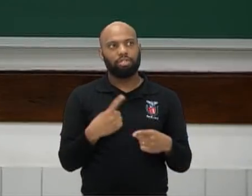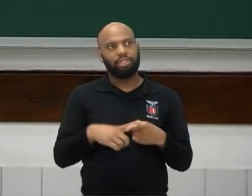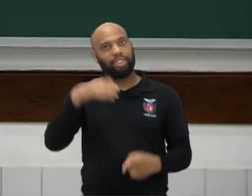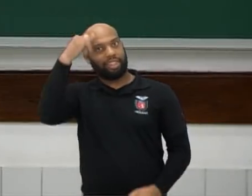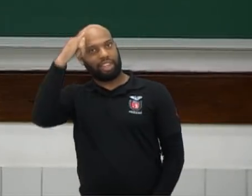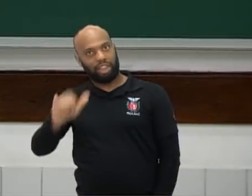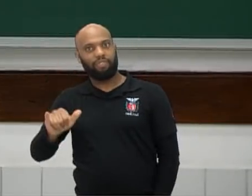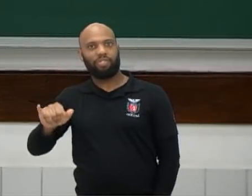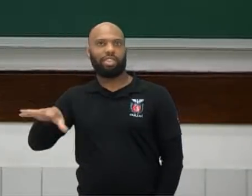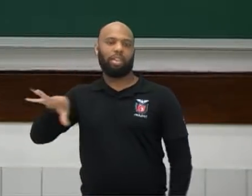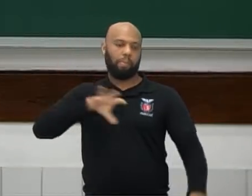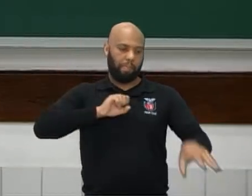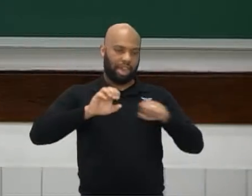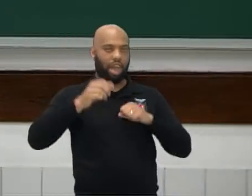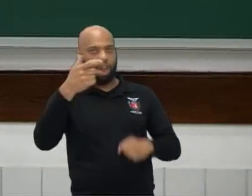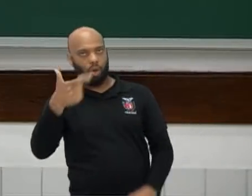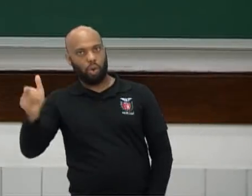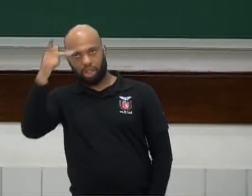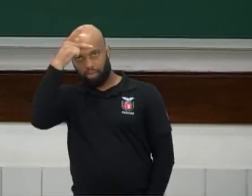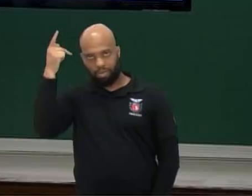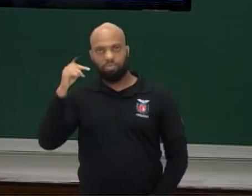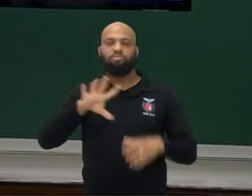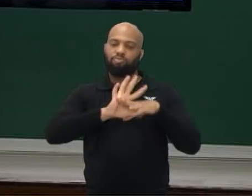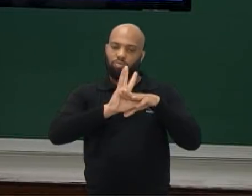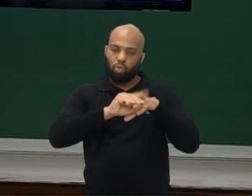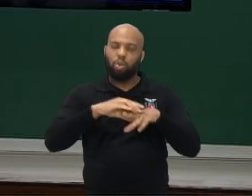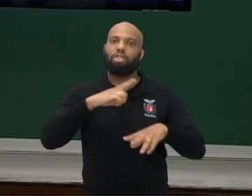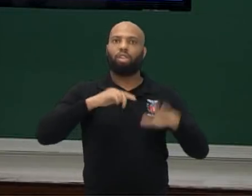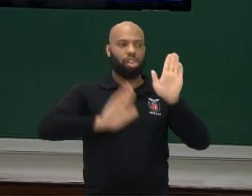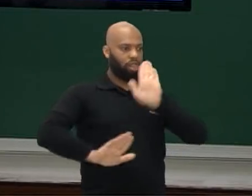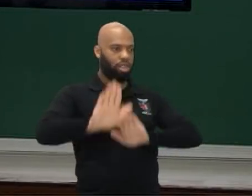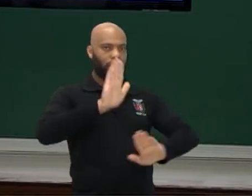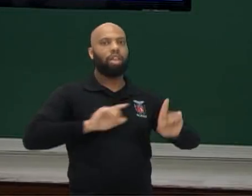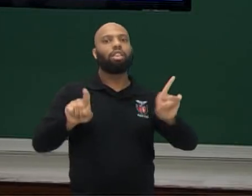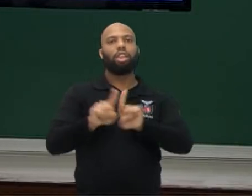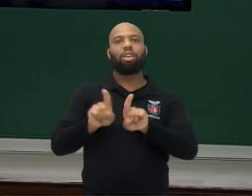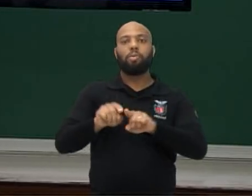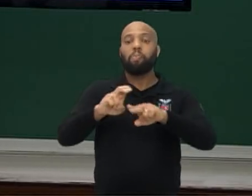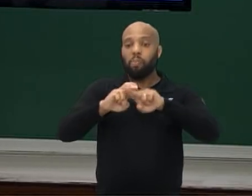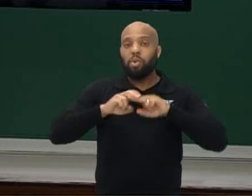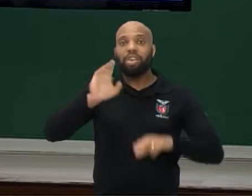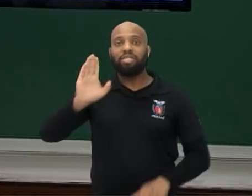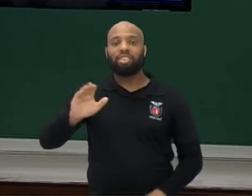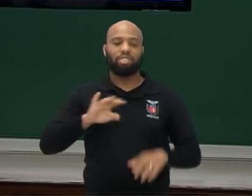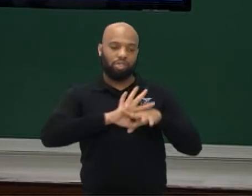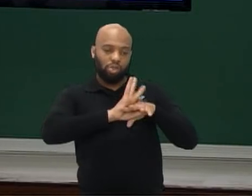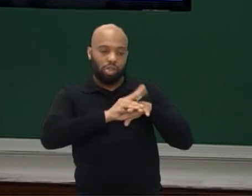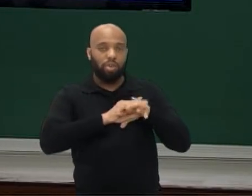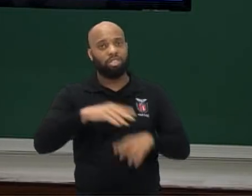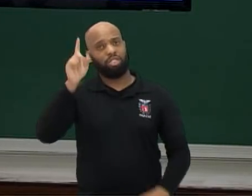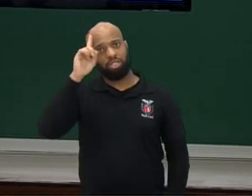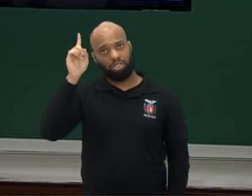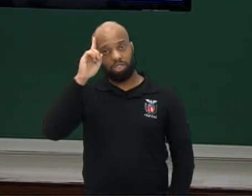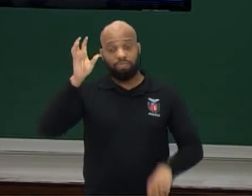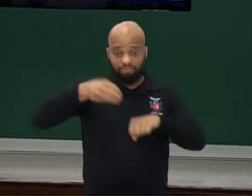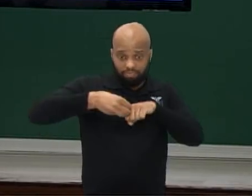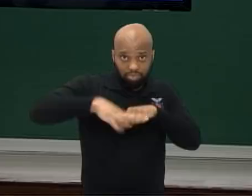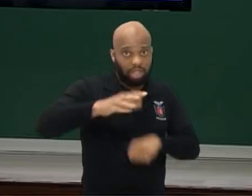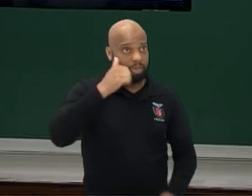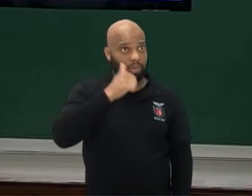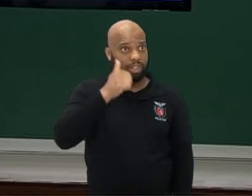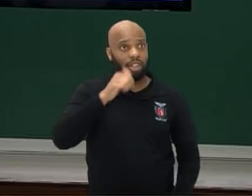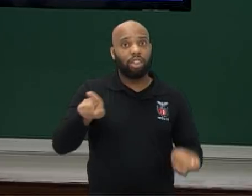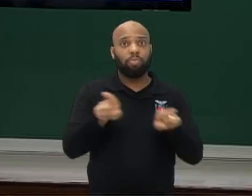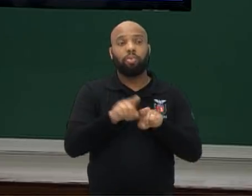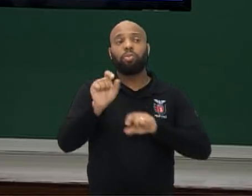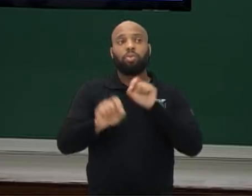de um paciente anterior, né, pessoal? Então, a gente tem que tomar um pouquinho de cuidado com essas doenças nos nossos hábitos. E a dica para as meninas